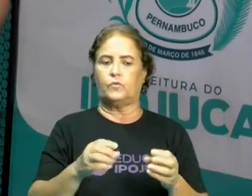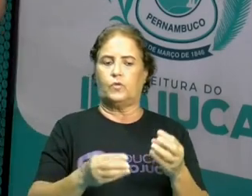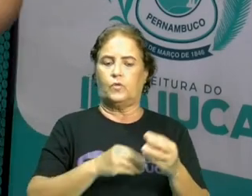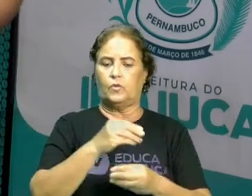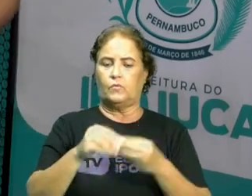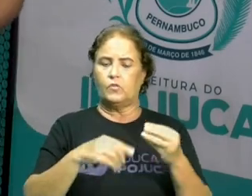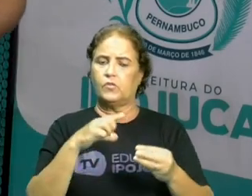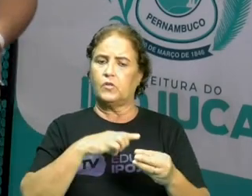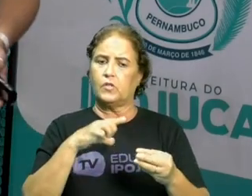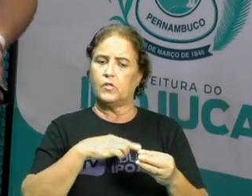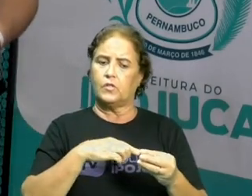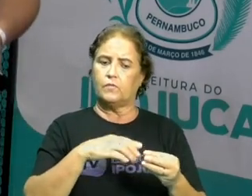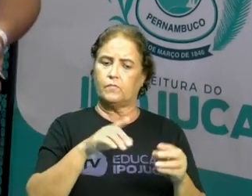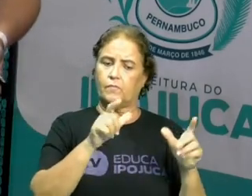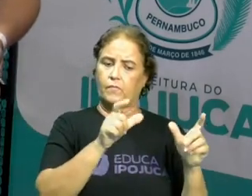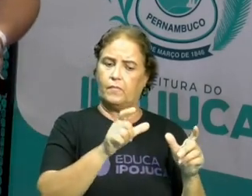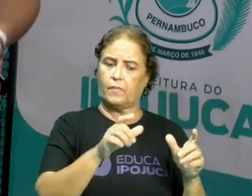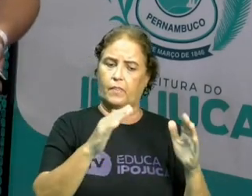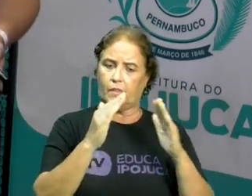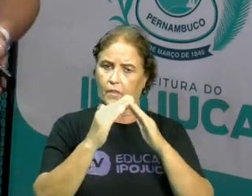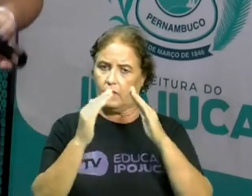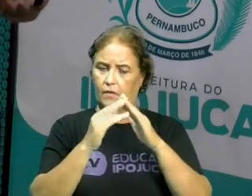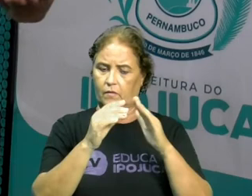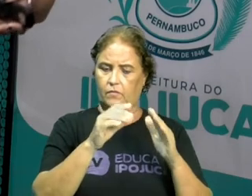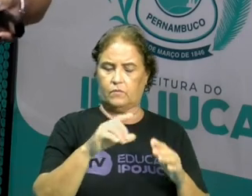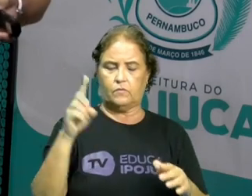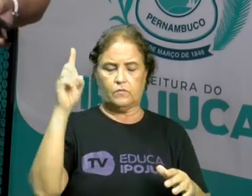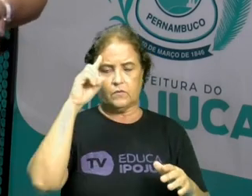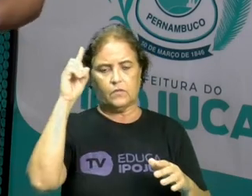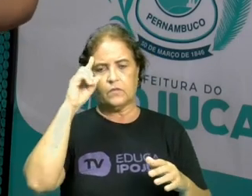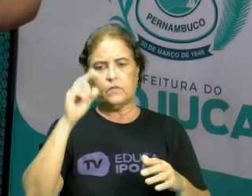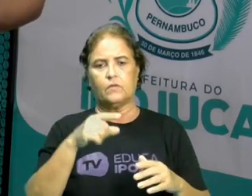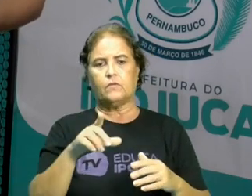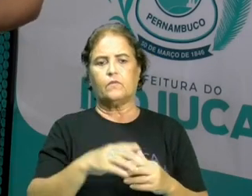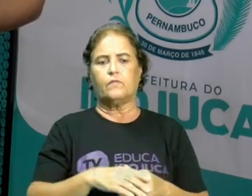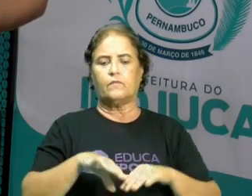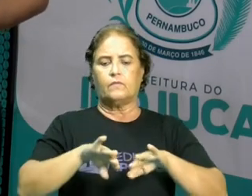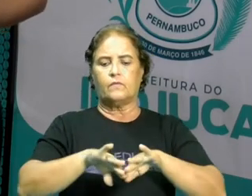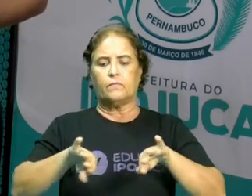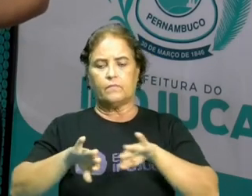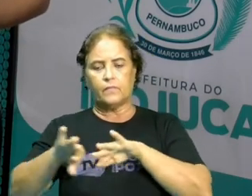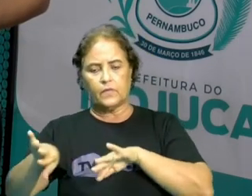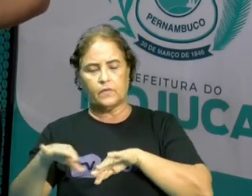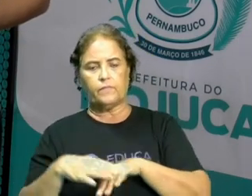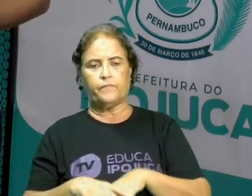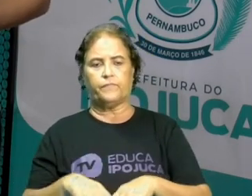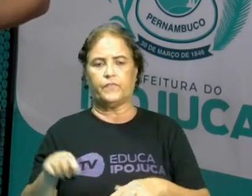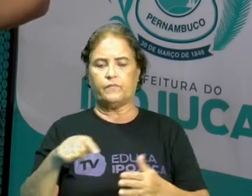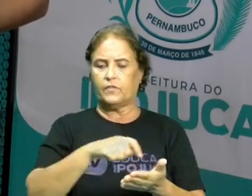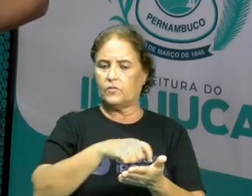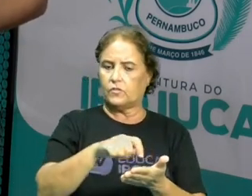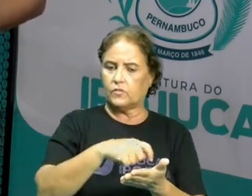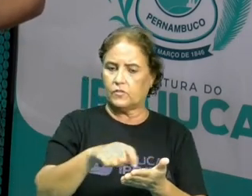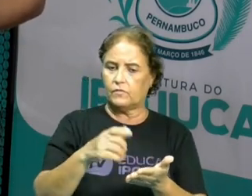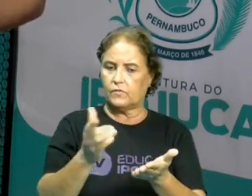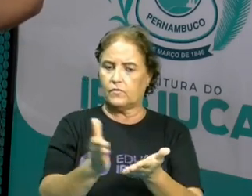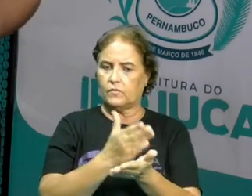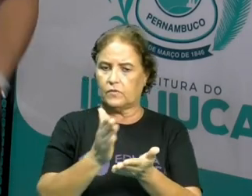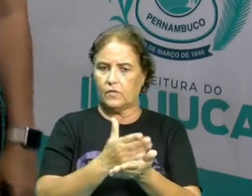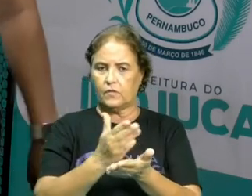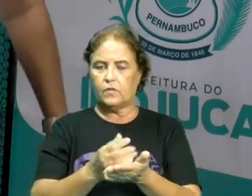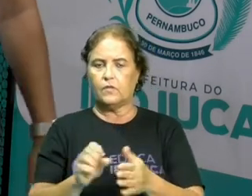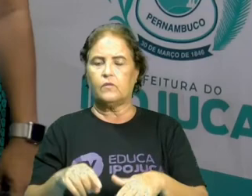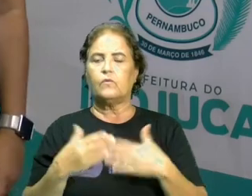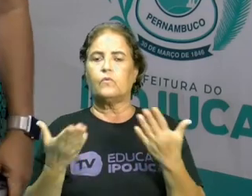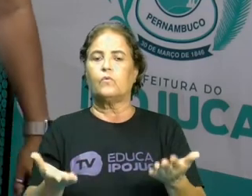algumas situações, você vai separar, não é isso? Então, o que é que você vai fazer? Você vai escrever no seu caderninho quais